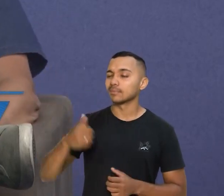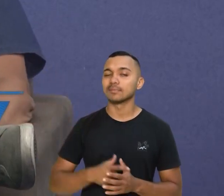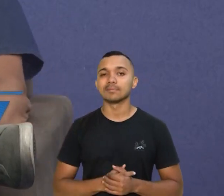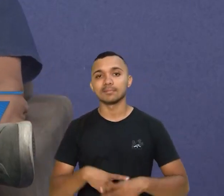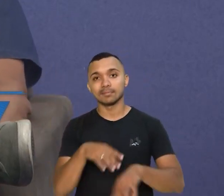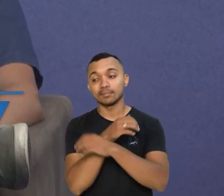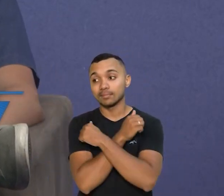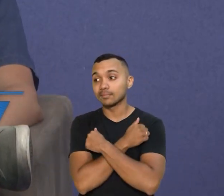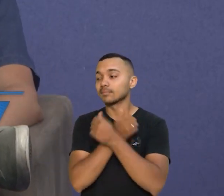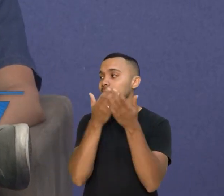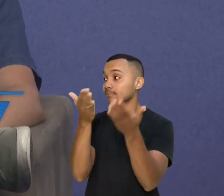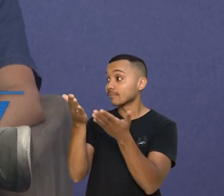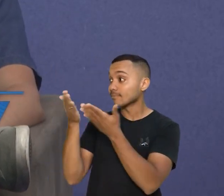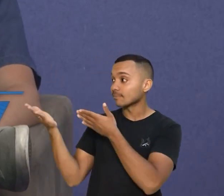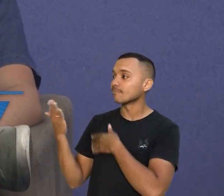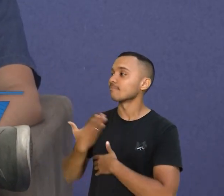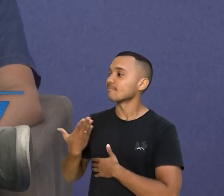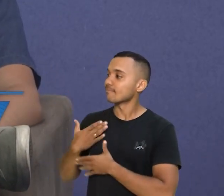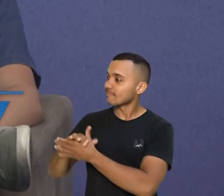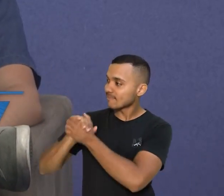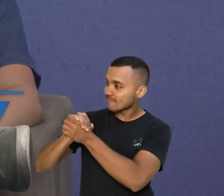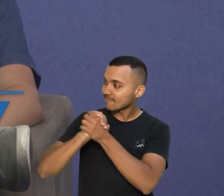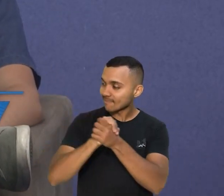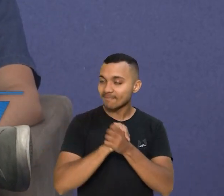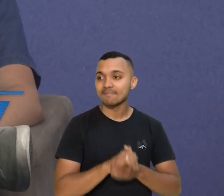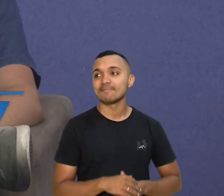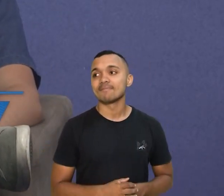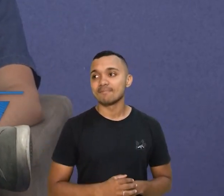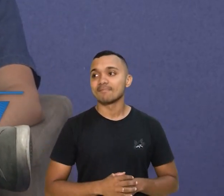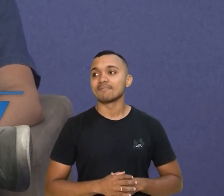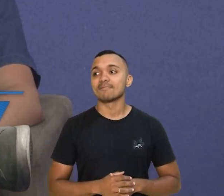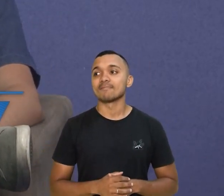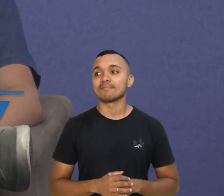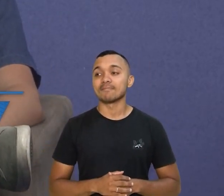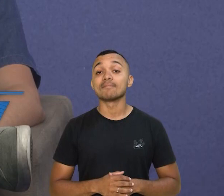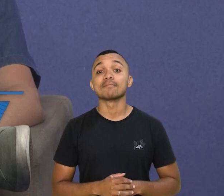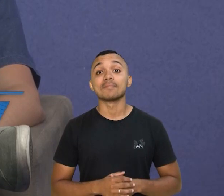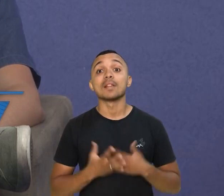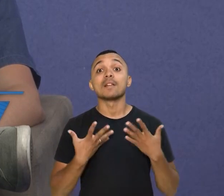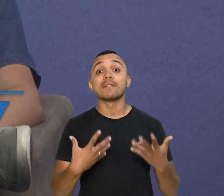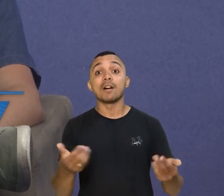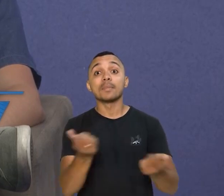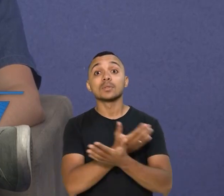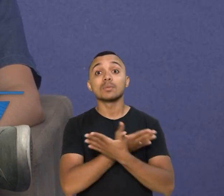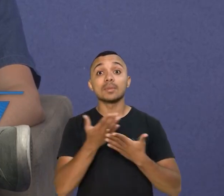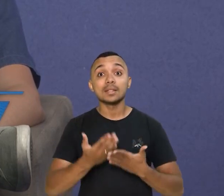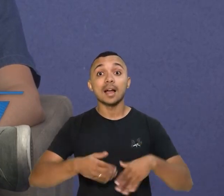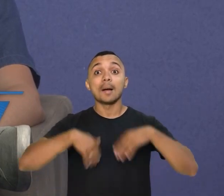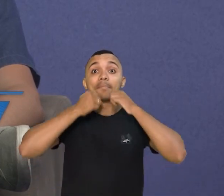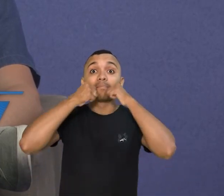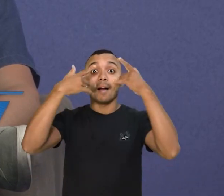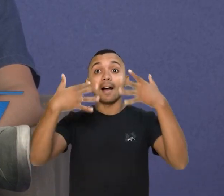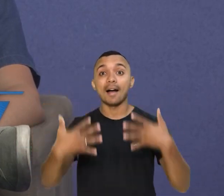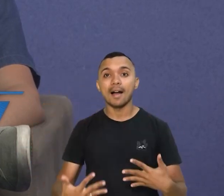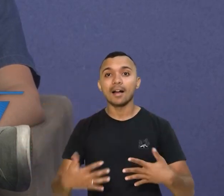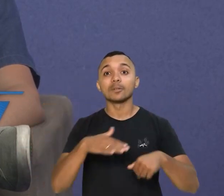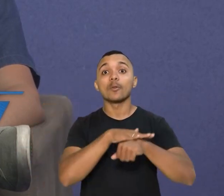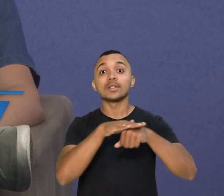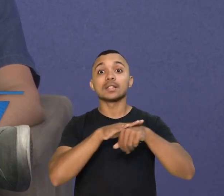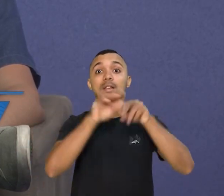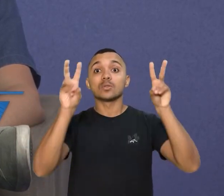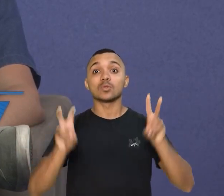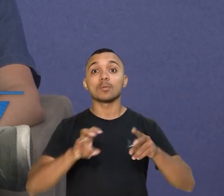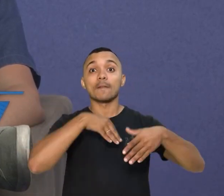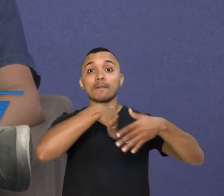meu caro Renato Abreu. Paulo César, Noronha, bom, vamos juntos, né, aqui durante essa hora para bater um papo sobre